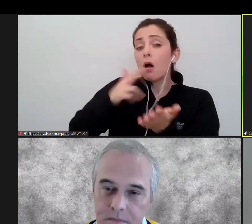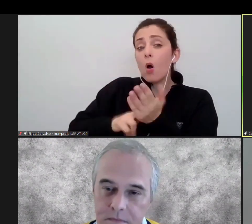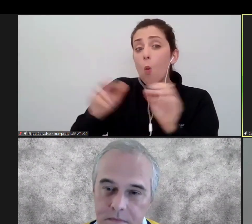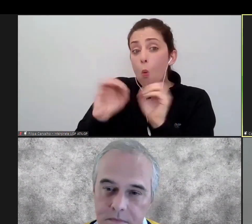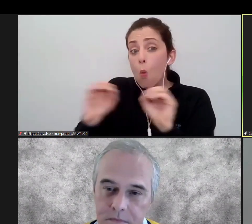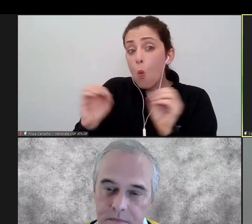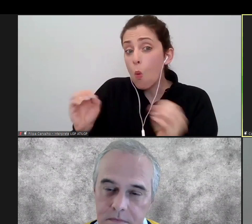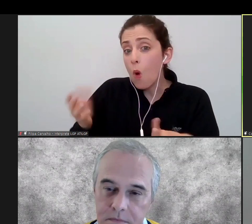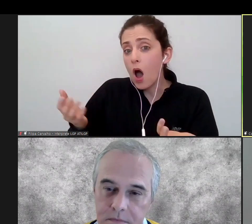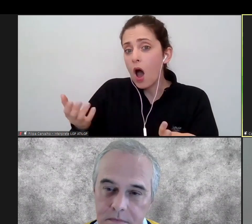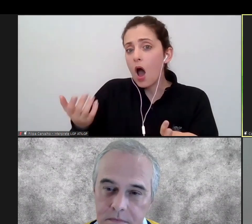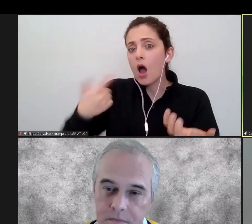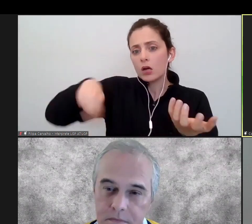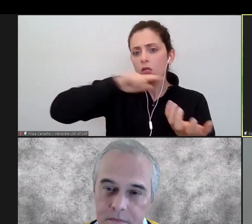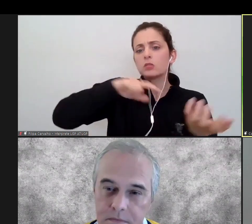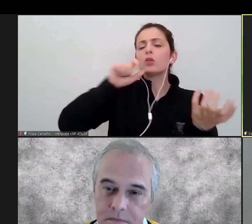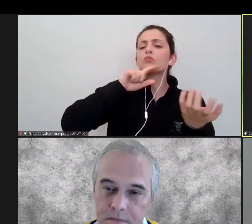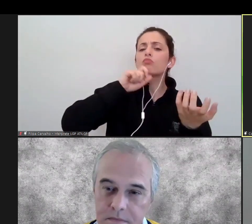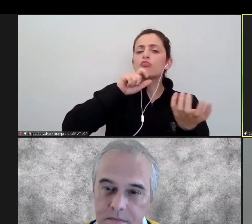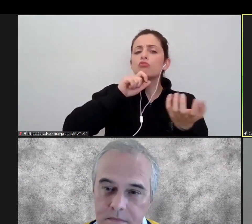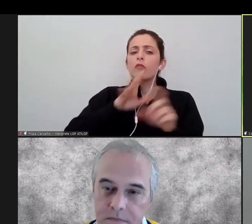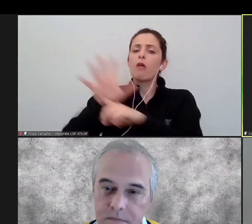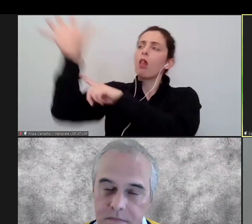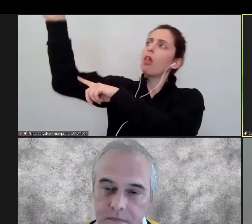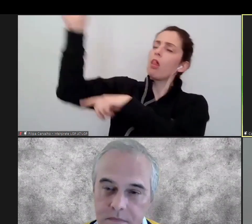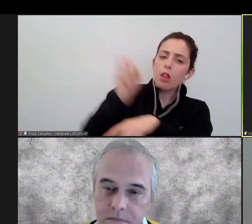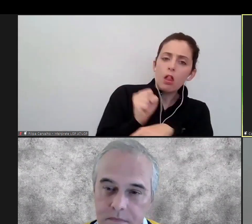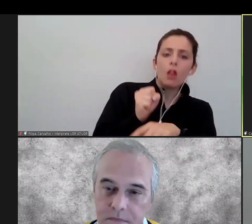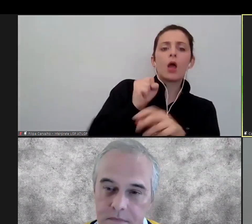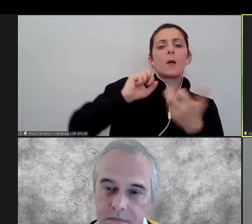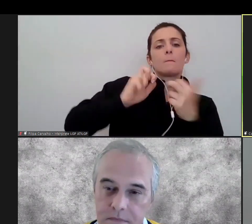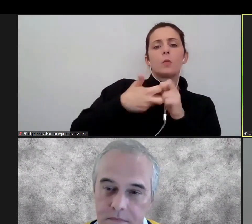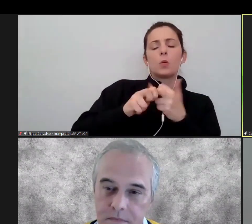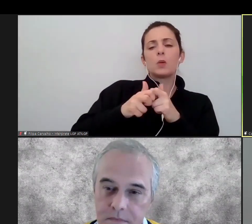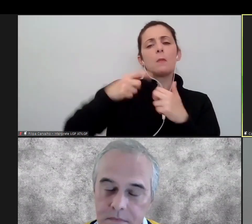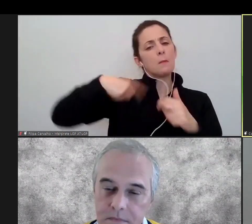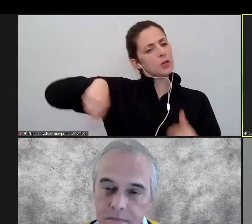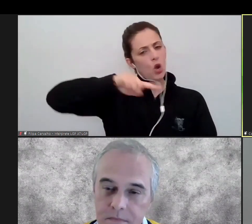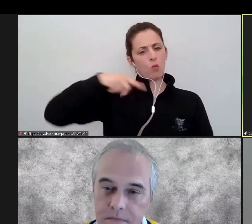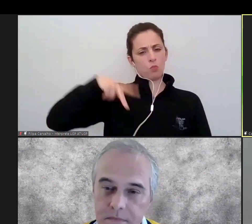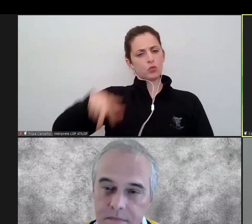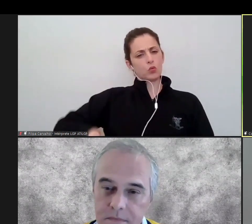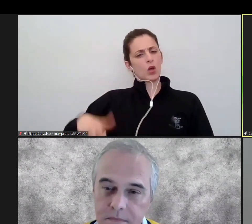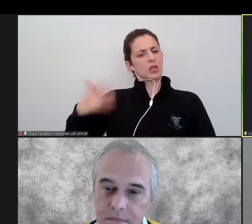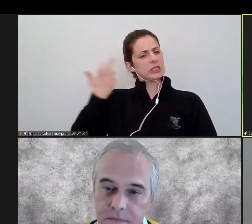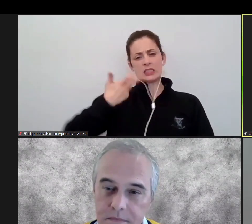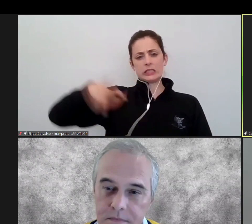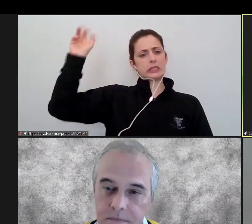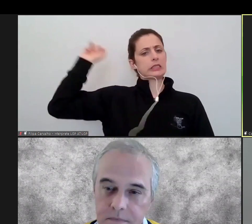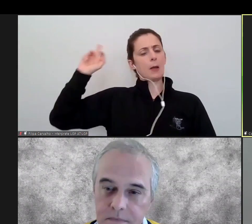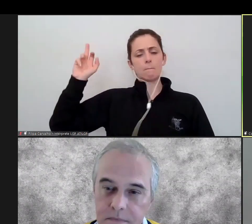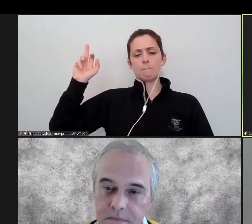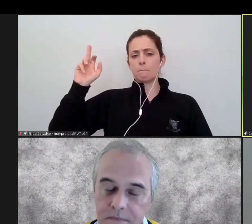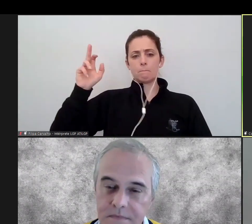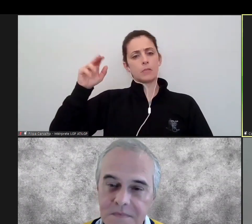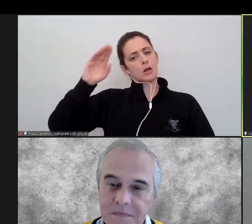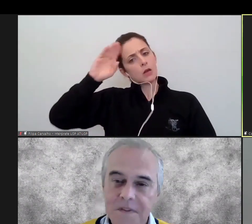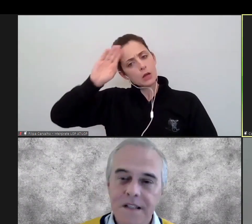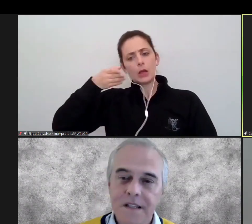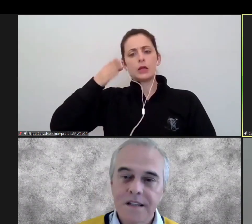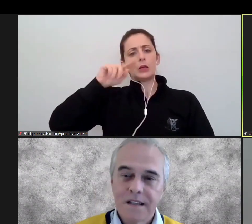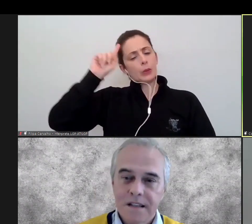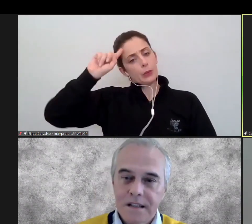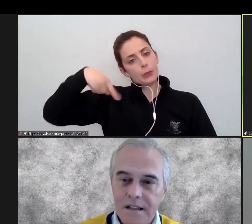da importação de um problema com o qual sempre a sociedade portuguesa soube lidar? Isto é o que pergunta Luís